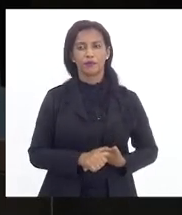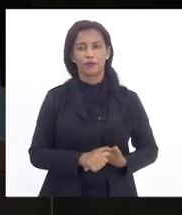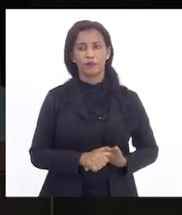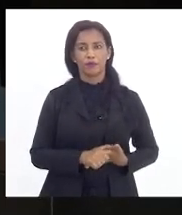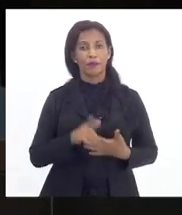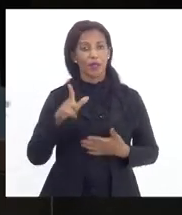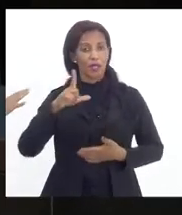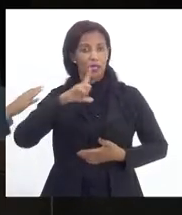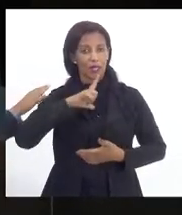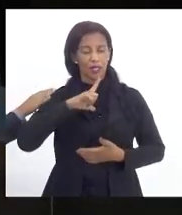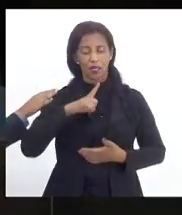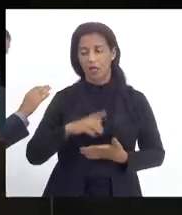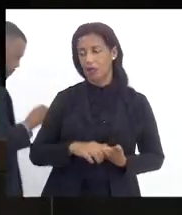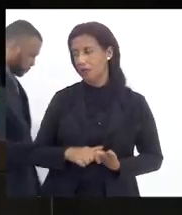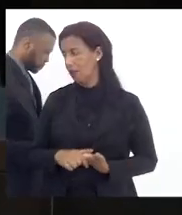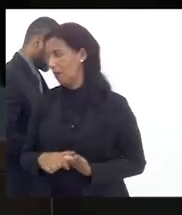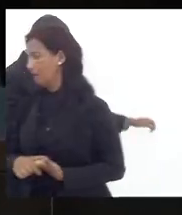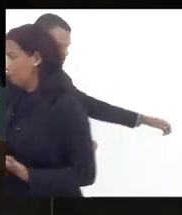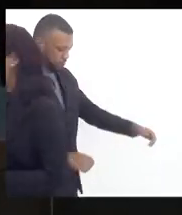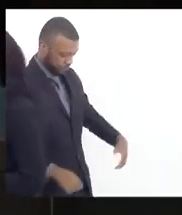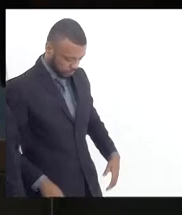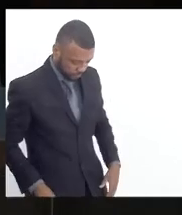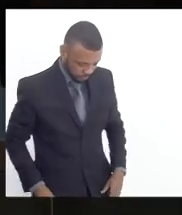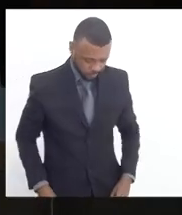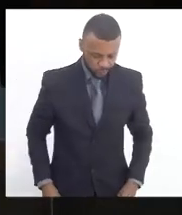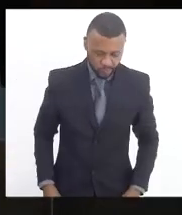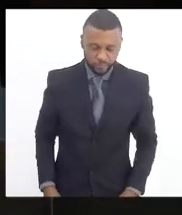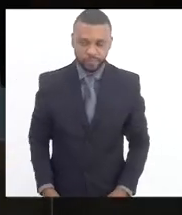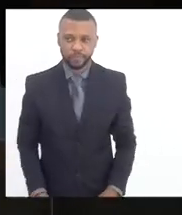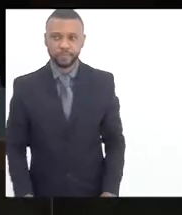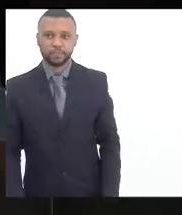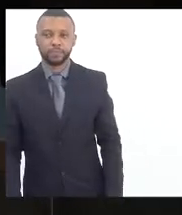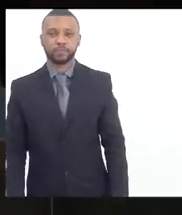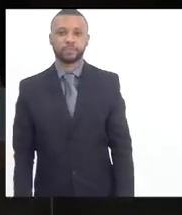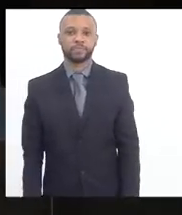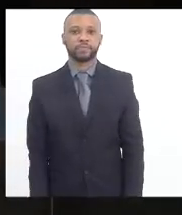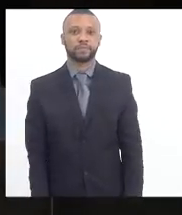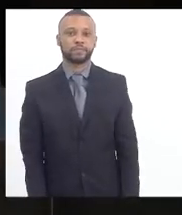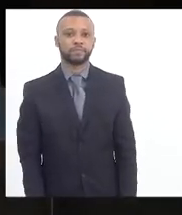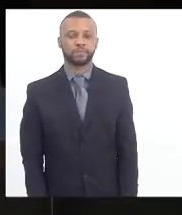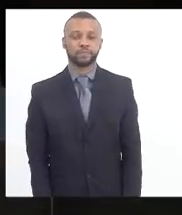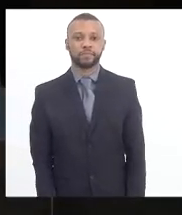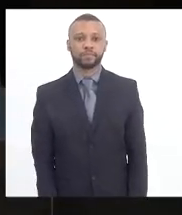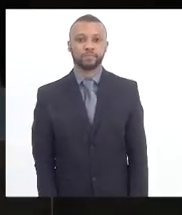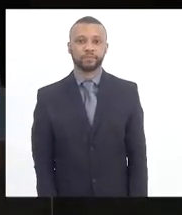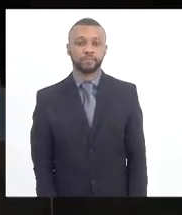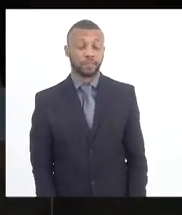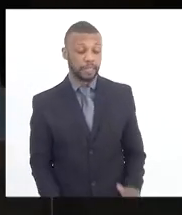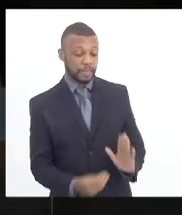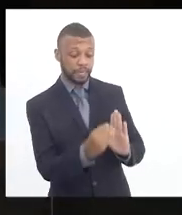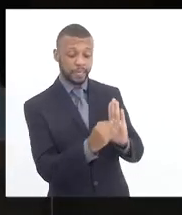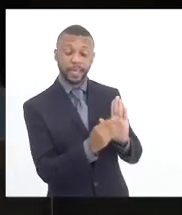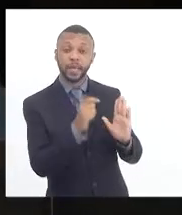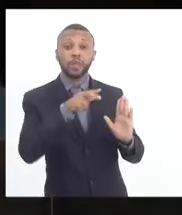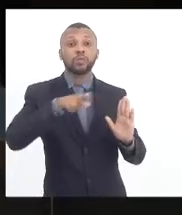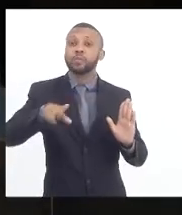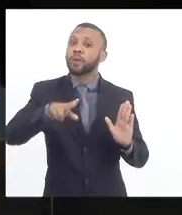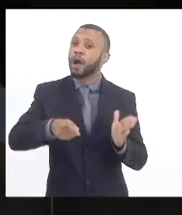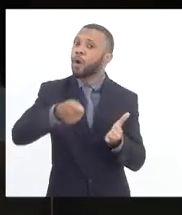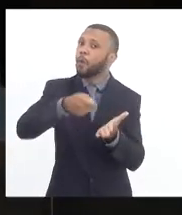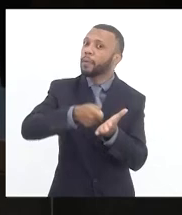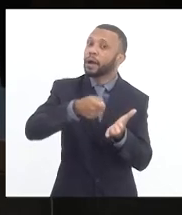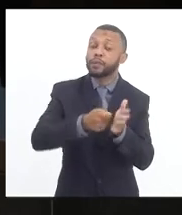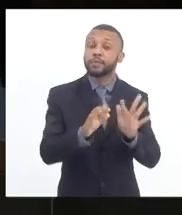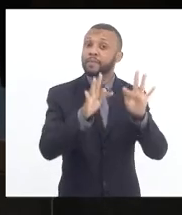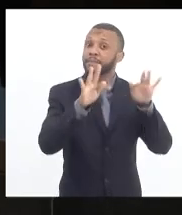ingresso é que haja a vedação da conversão em pecúnia de licença eu não existe o fim da licença-prêmio se o